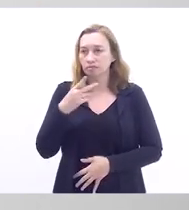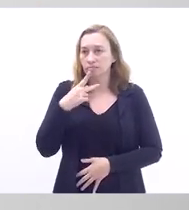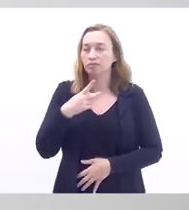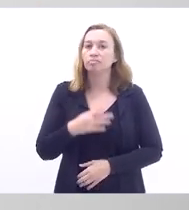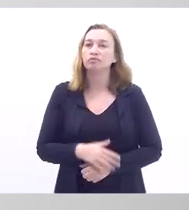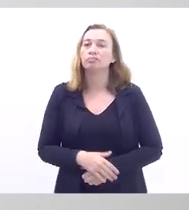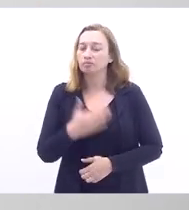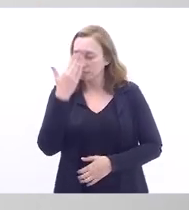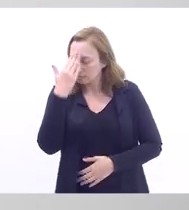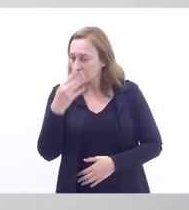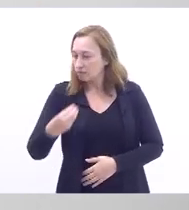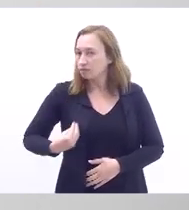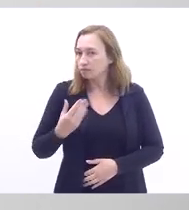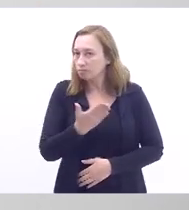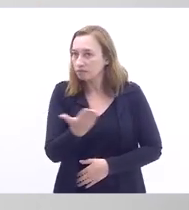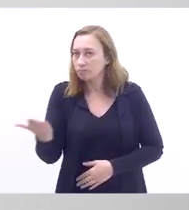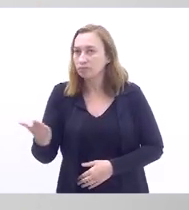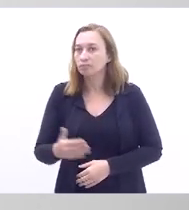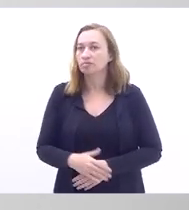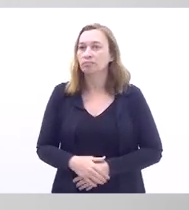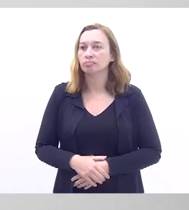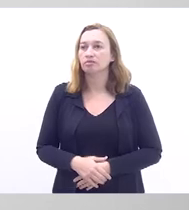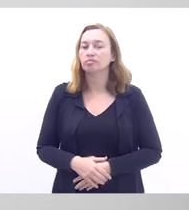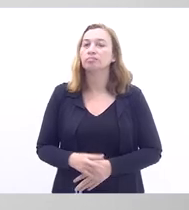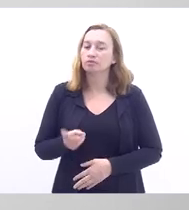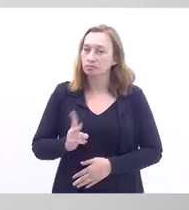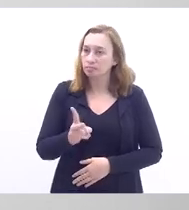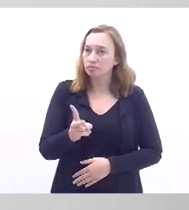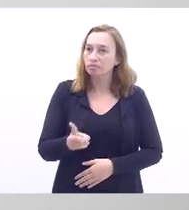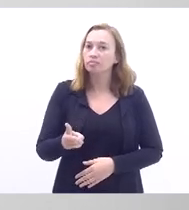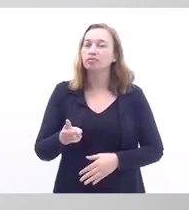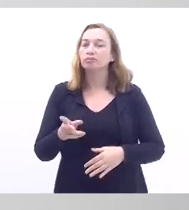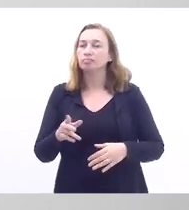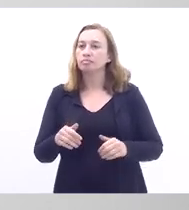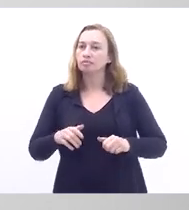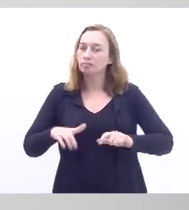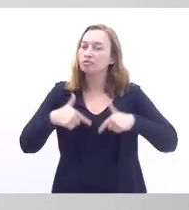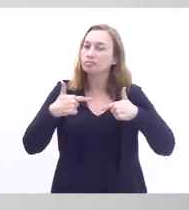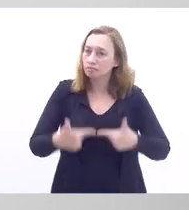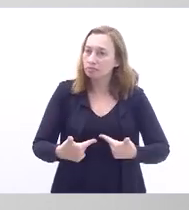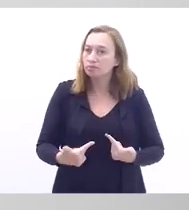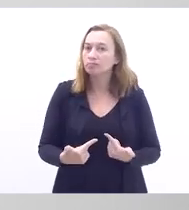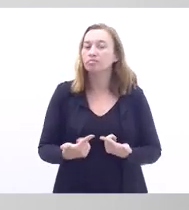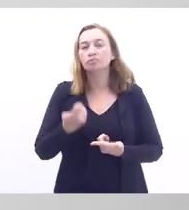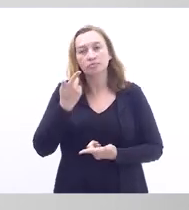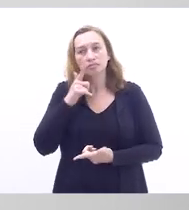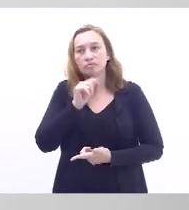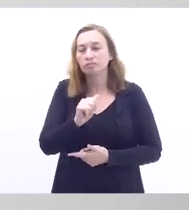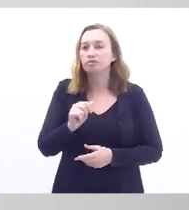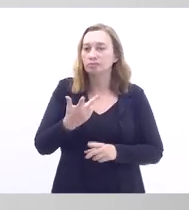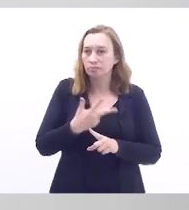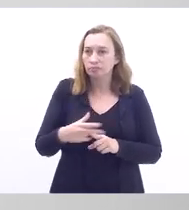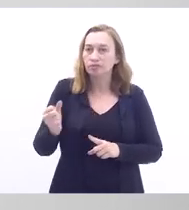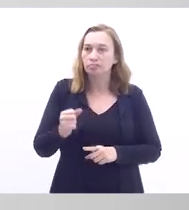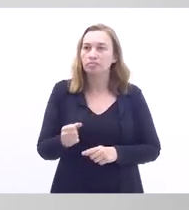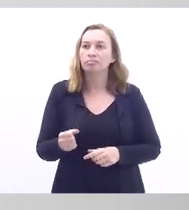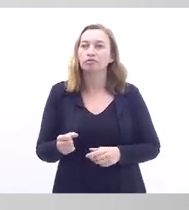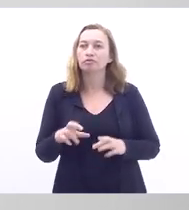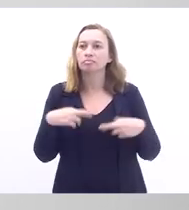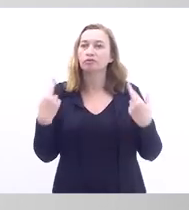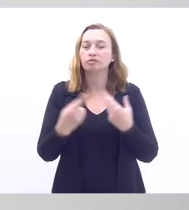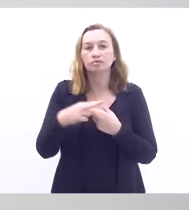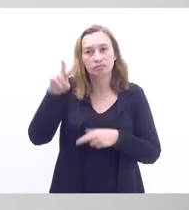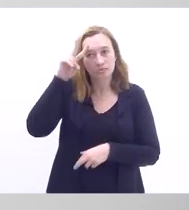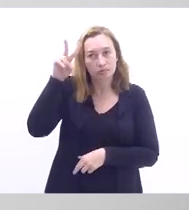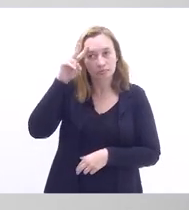né agradeço a presença de todos todos e vamos continuar nos mobilizando para que a gente consiga essa vitória essa